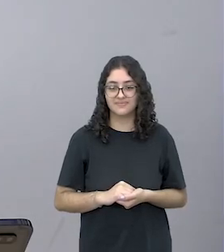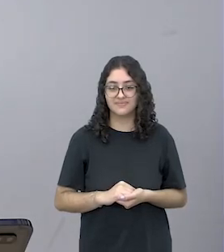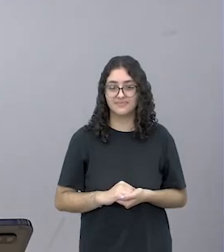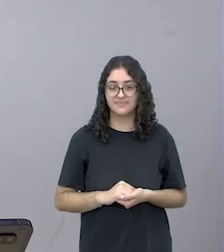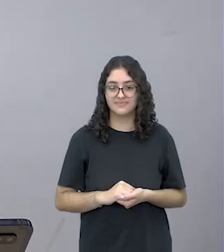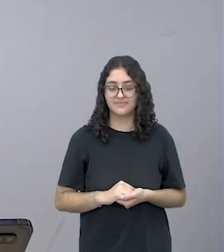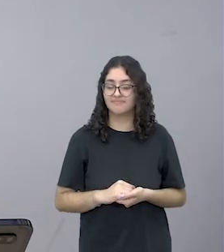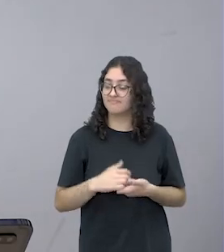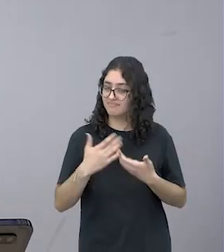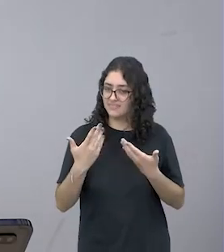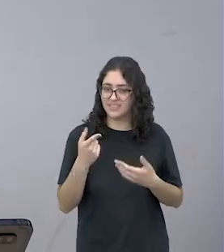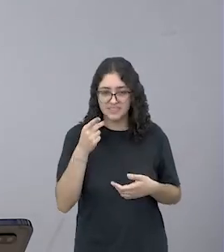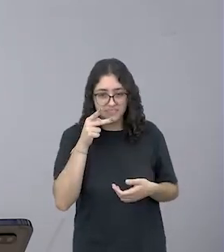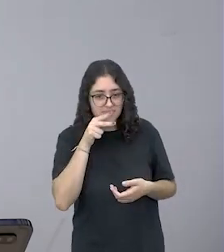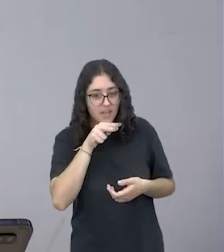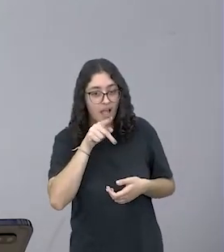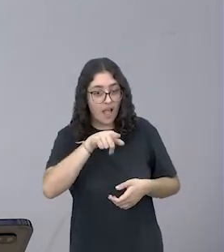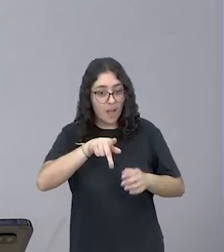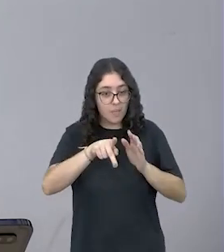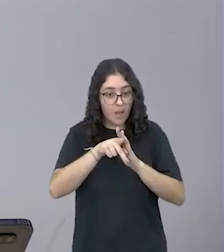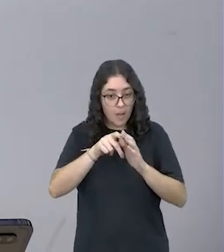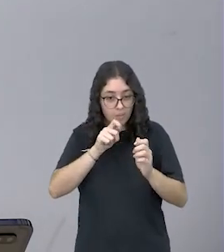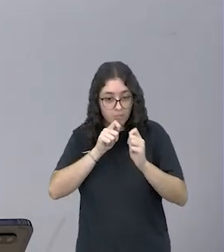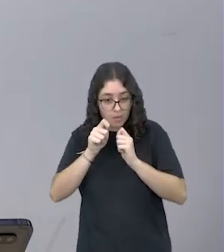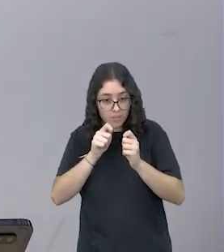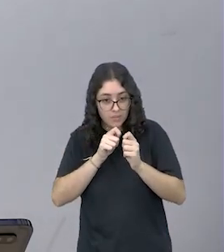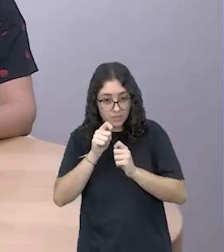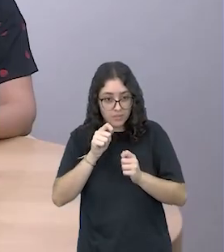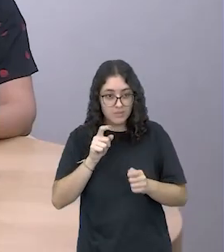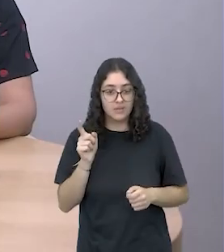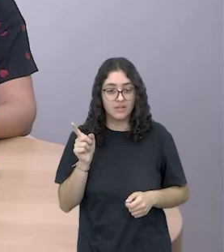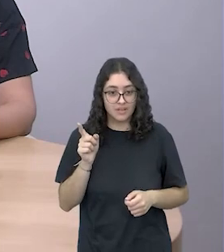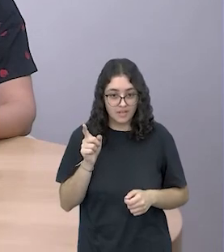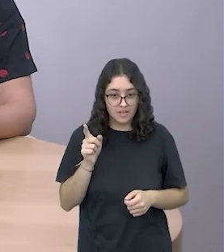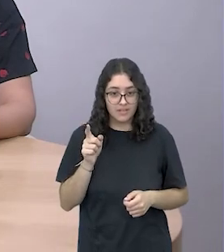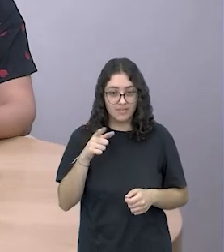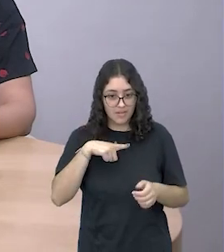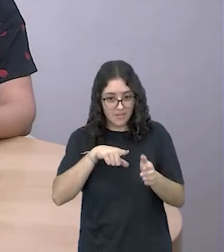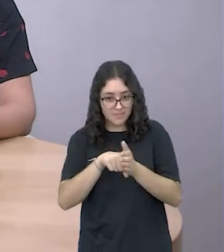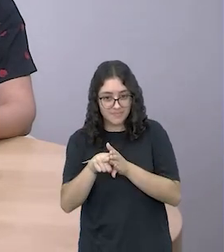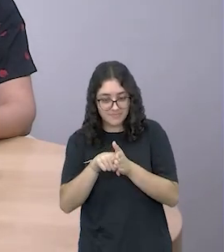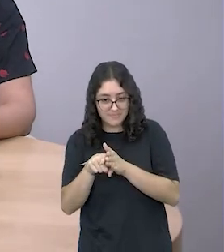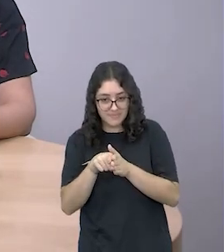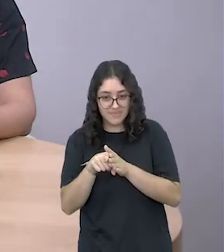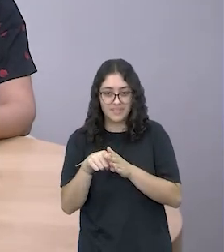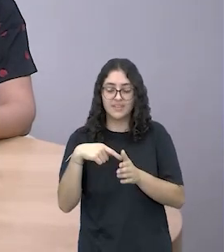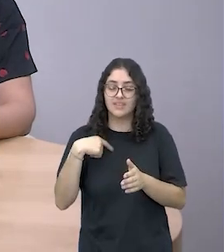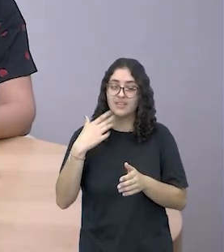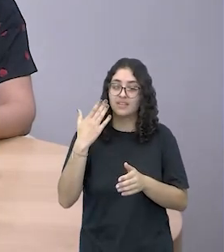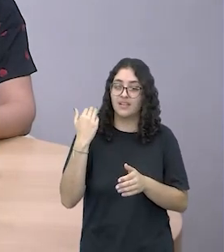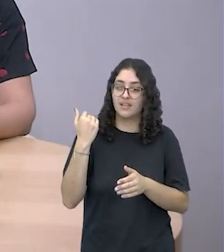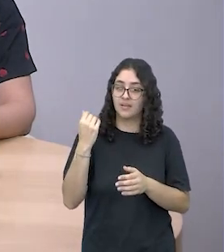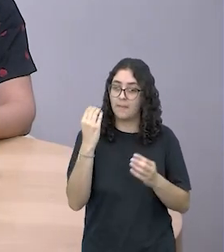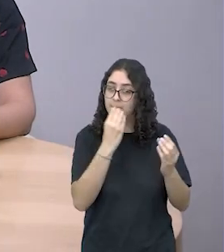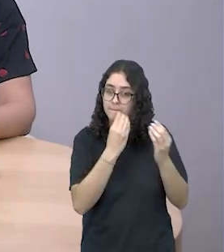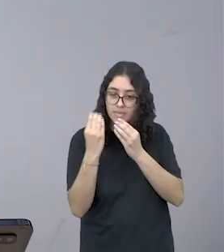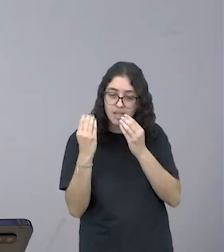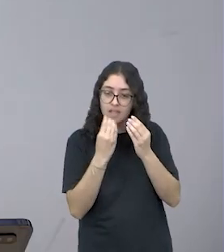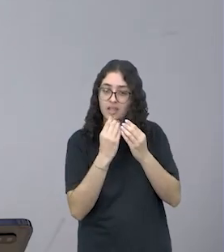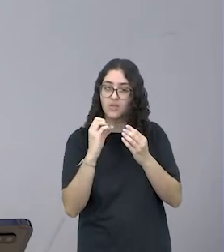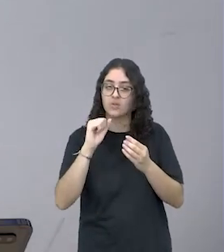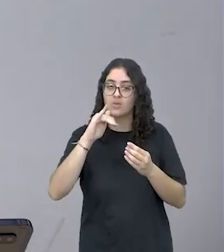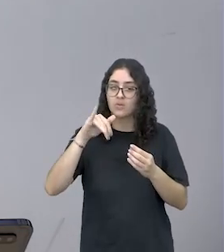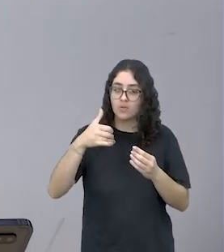Então, Terezinha, você viu que essa reportagem aí da cana, né? Já foi feita pesquisa com arroz, com milho também, com soja,